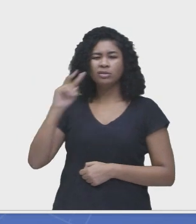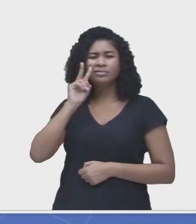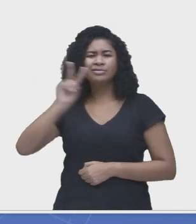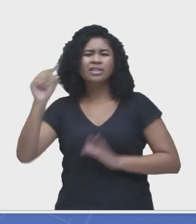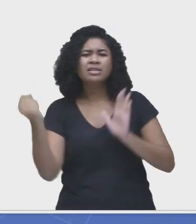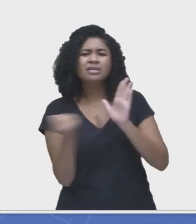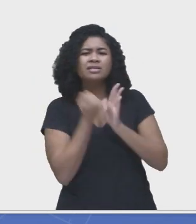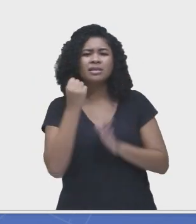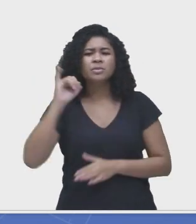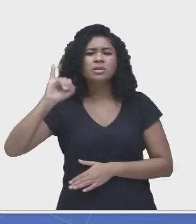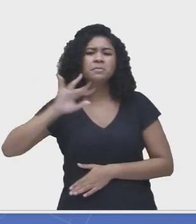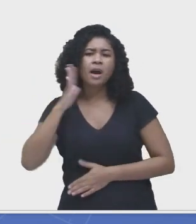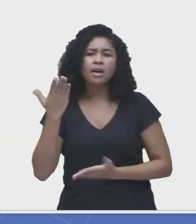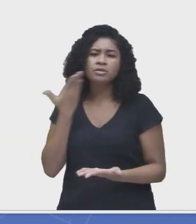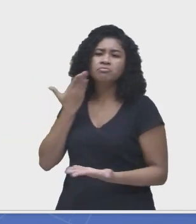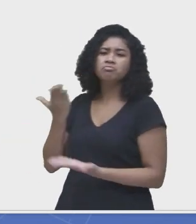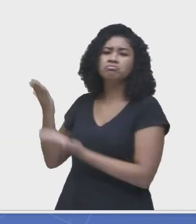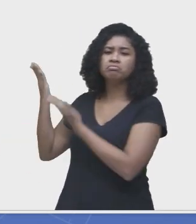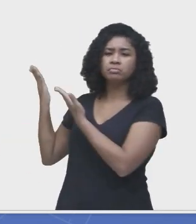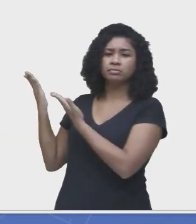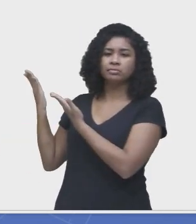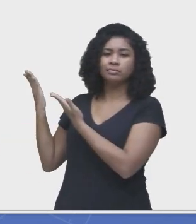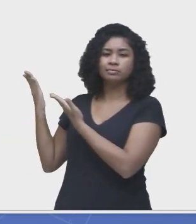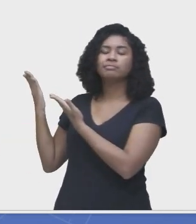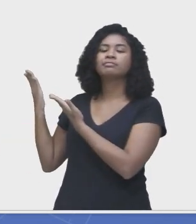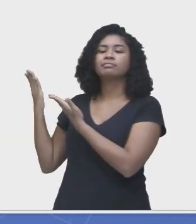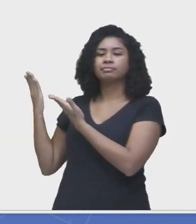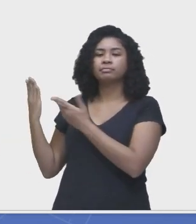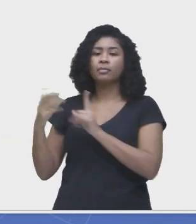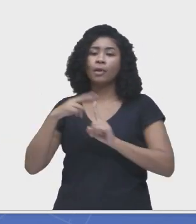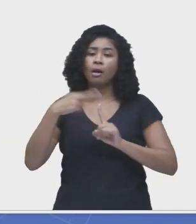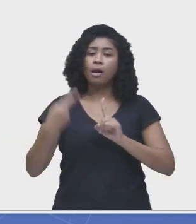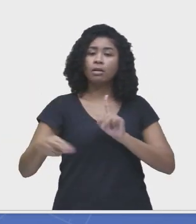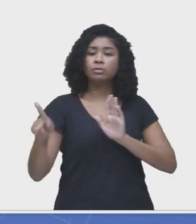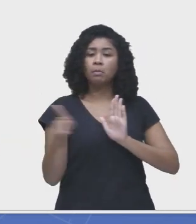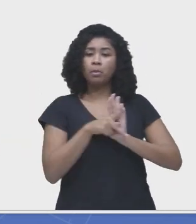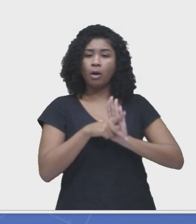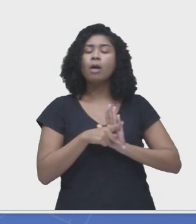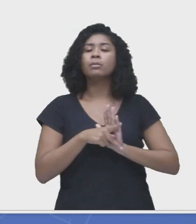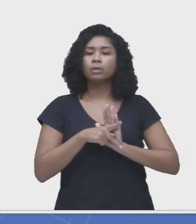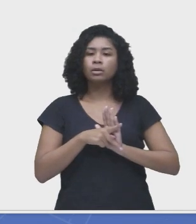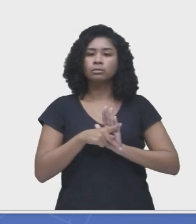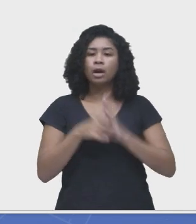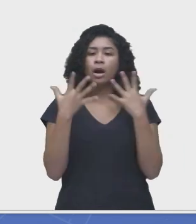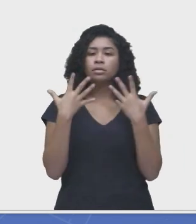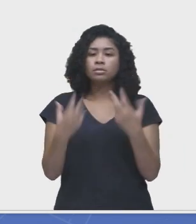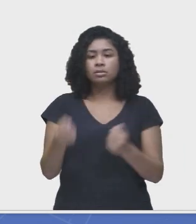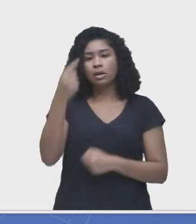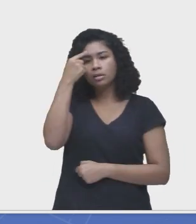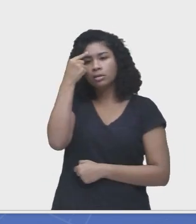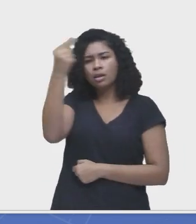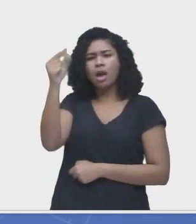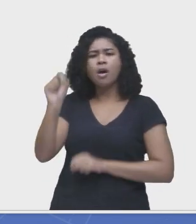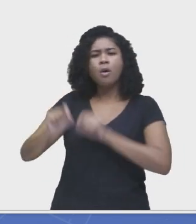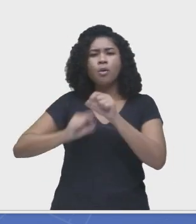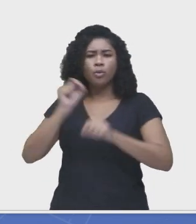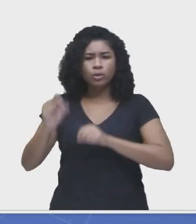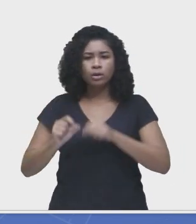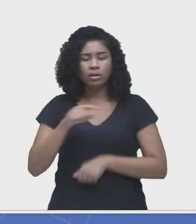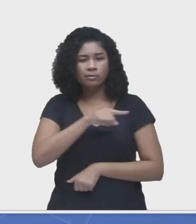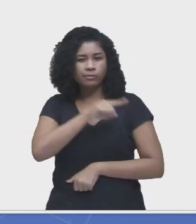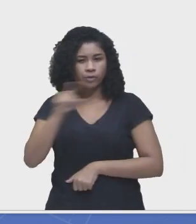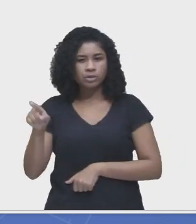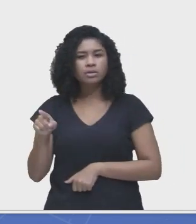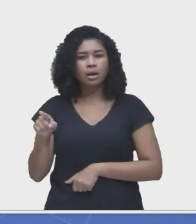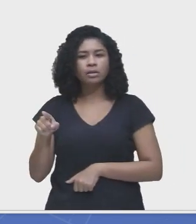uma retratação, uma escultura. Então essa religião, gente, ela trabalha naquela ideia de que ou você vai desenvolver suas